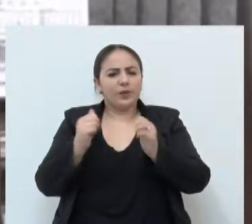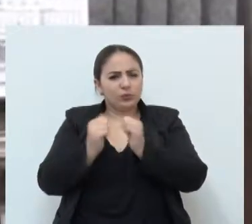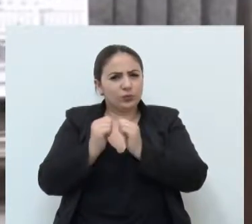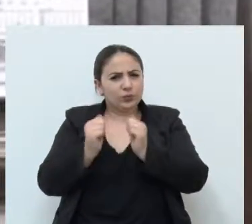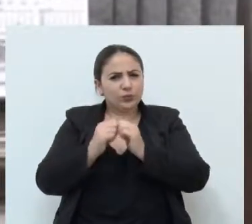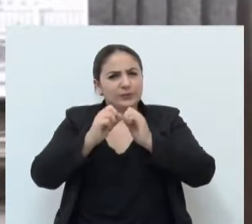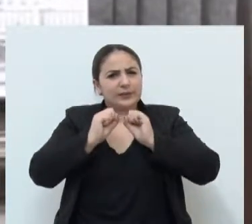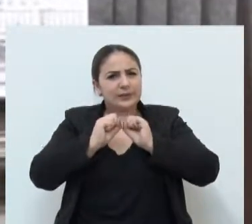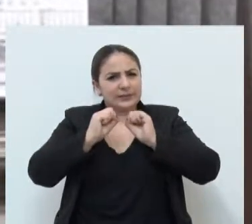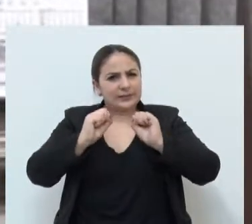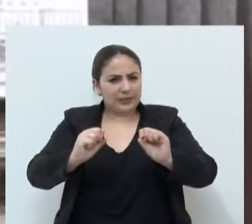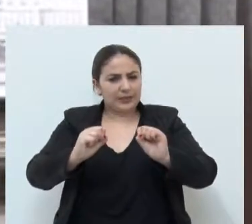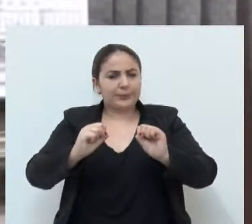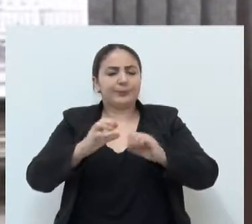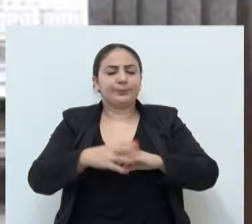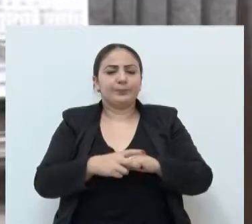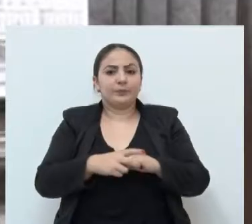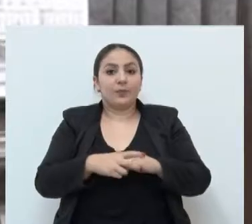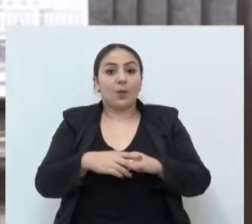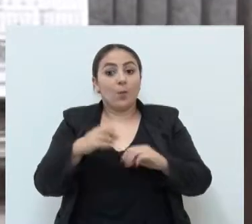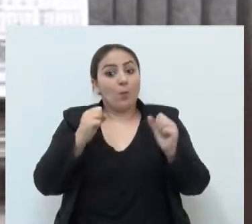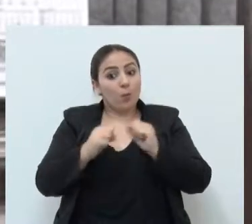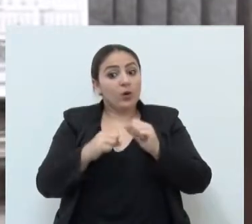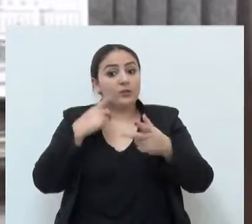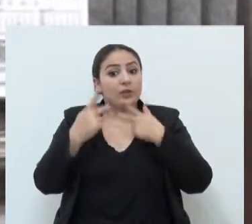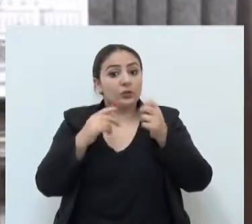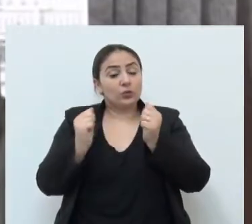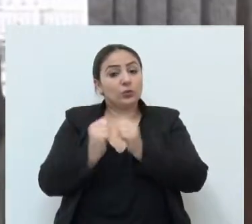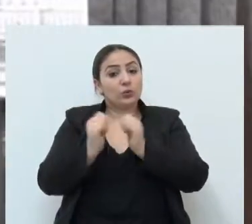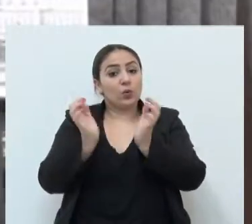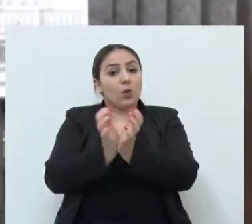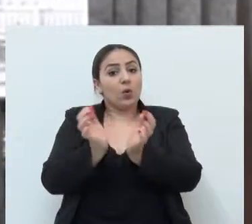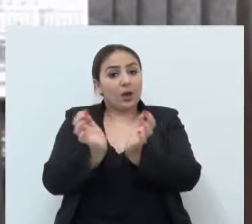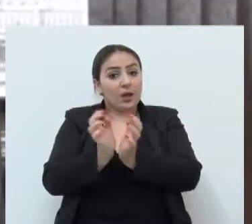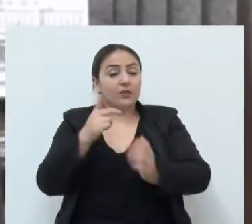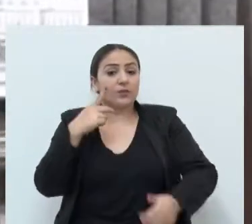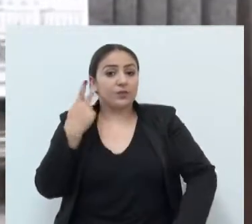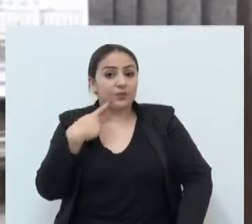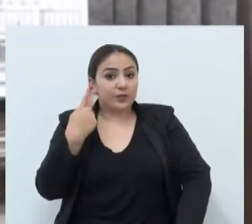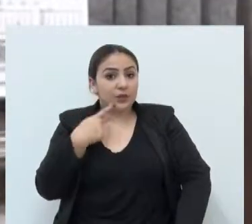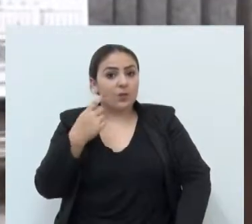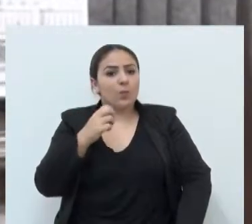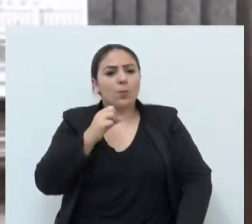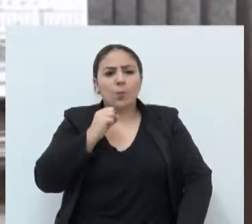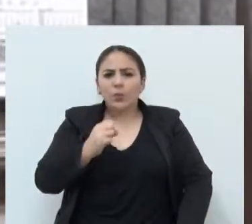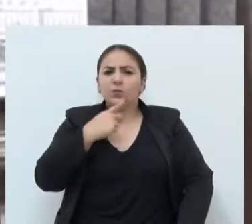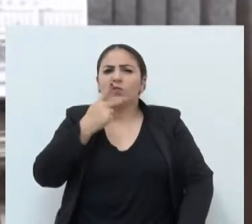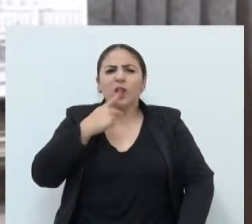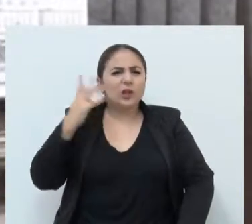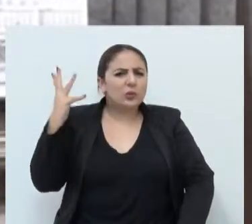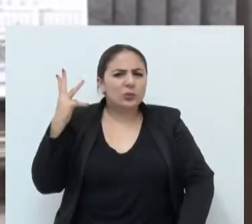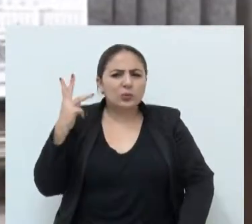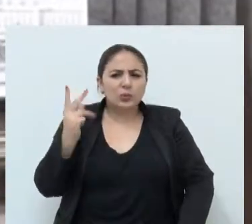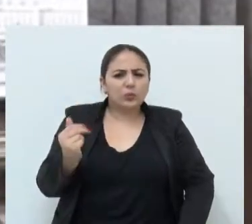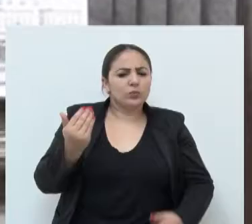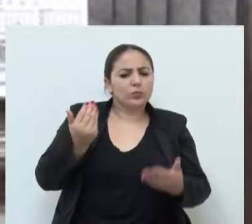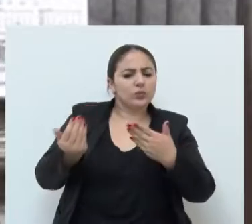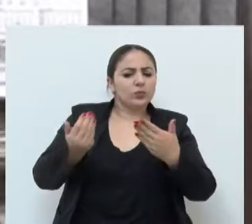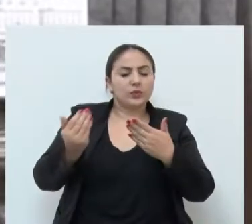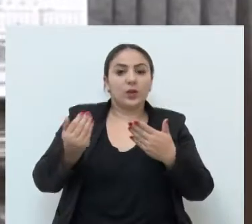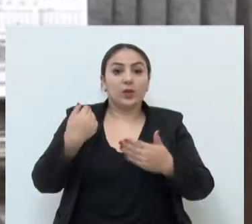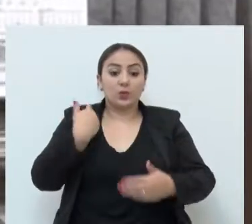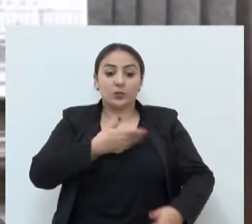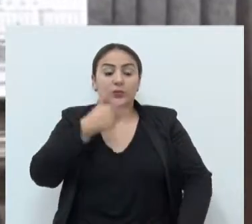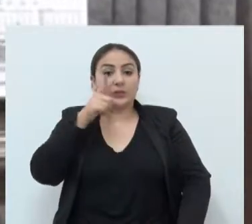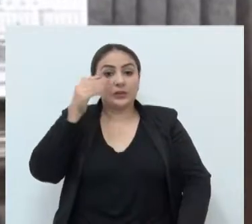o secretário de Junta de Planejamento, nosso querido Leandro, que pôde, com os demais colegas vereadores da Casa, sanear todas as dúvidas. E deu para